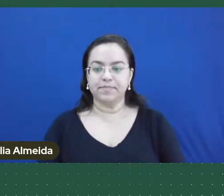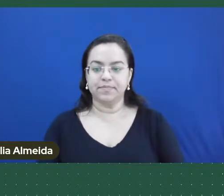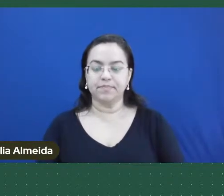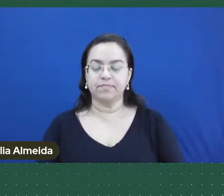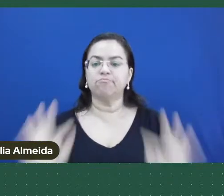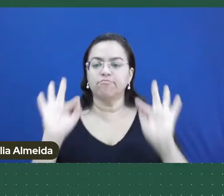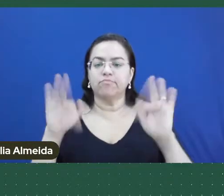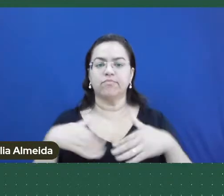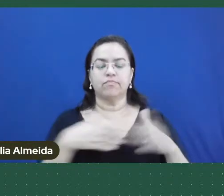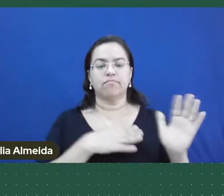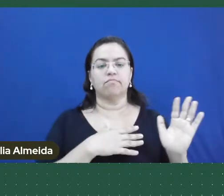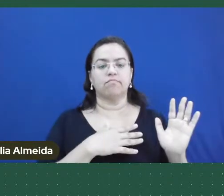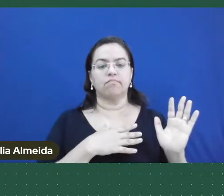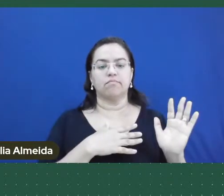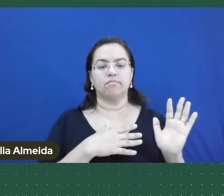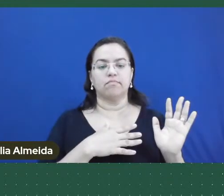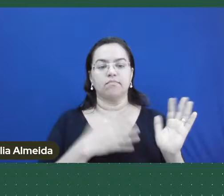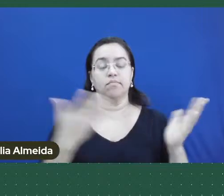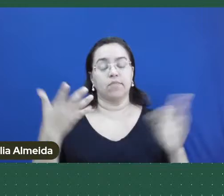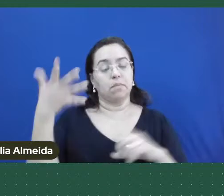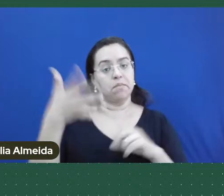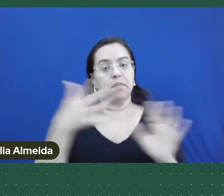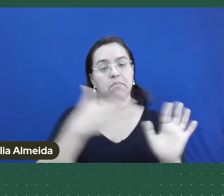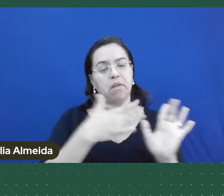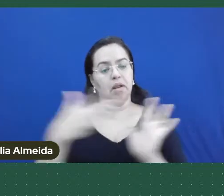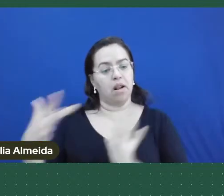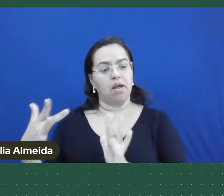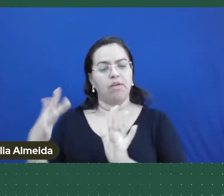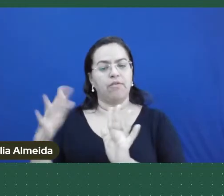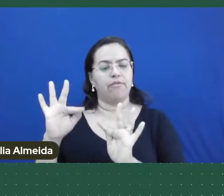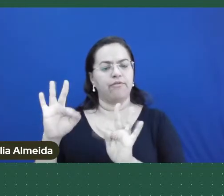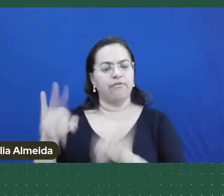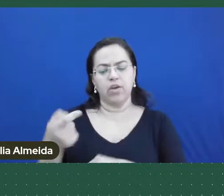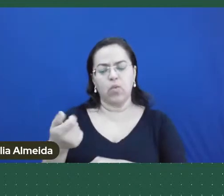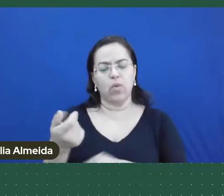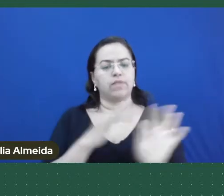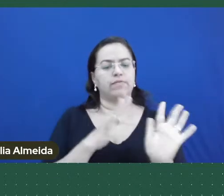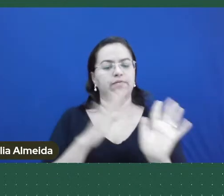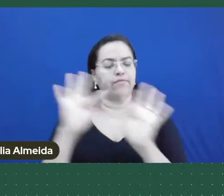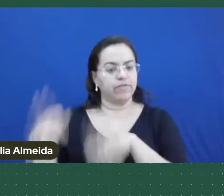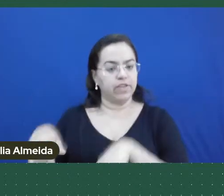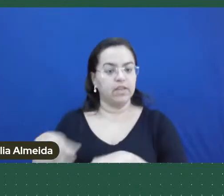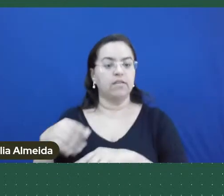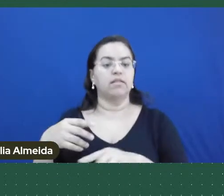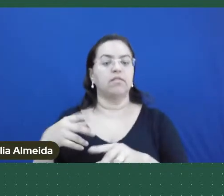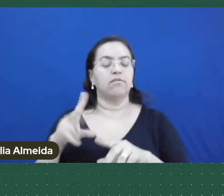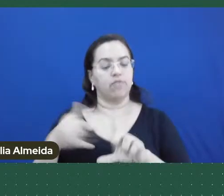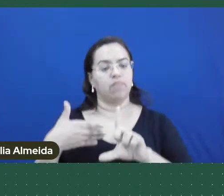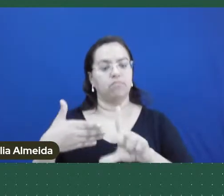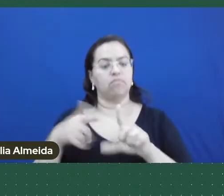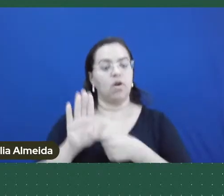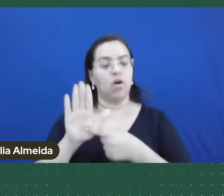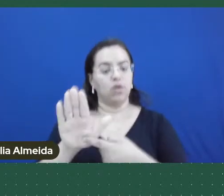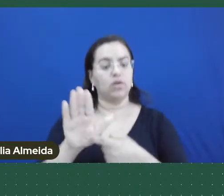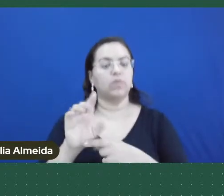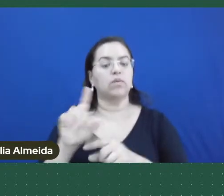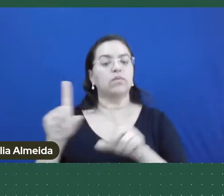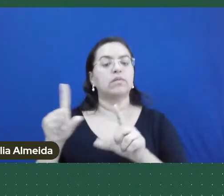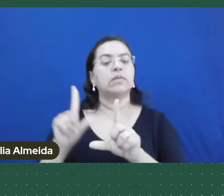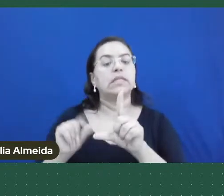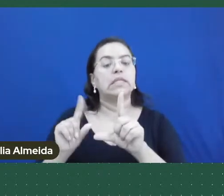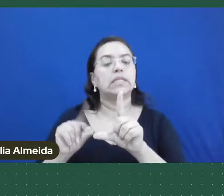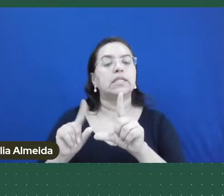final da transmissão, próximo ao final, né, dessa live, a gente disponibiliza aqui um link de acesso ao nosso formulário